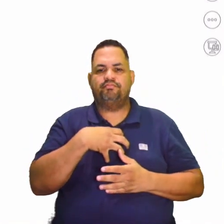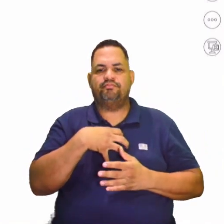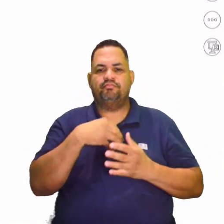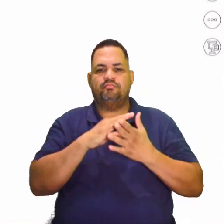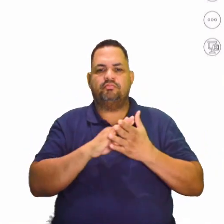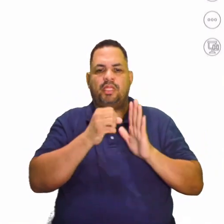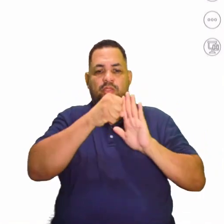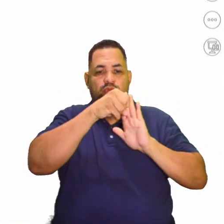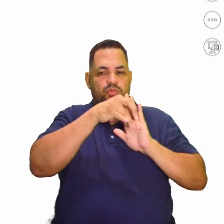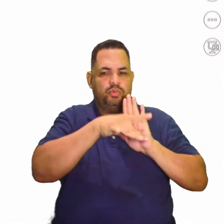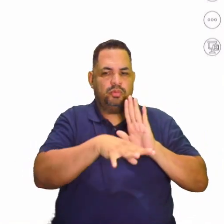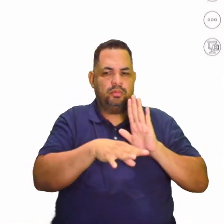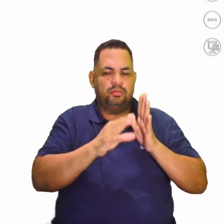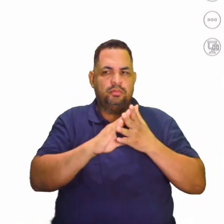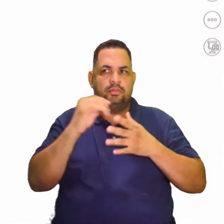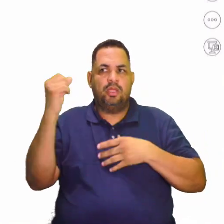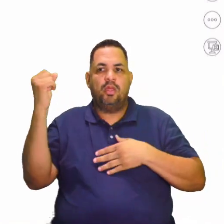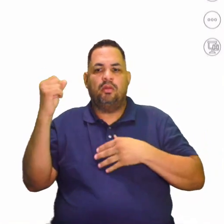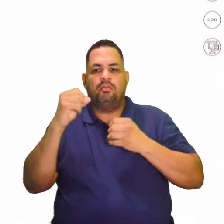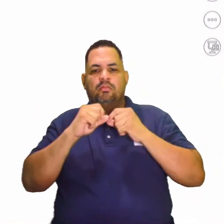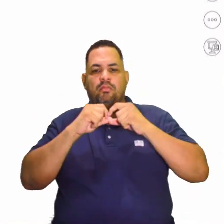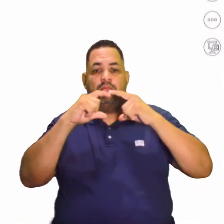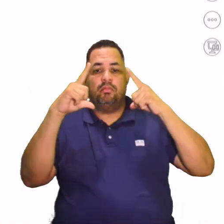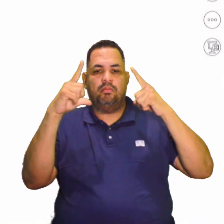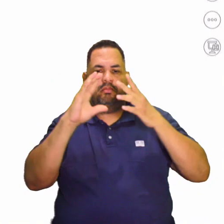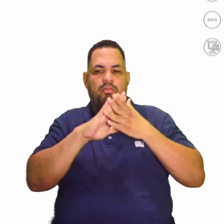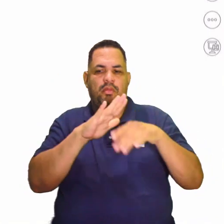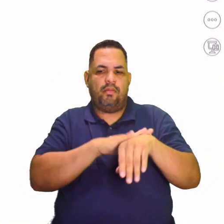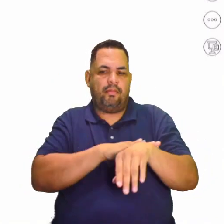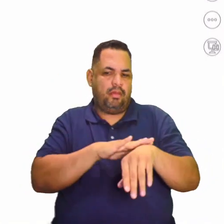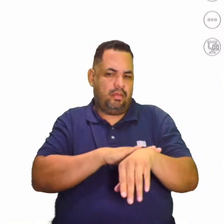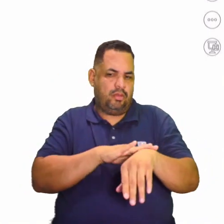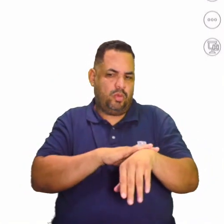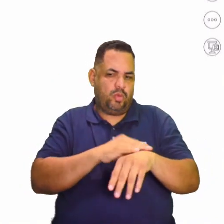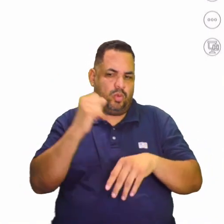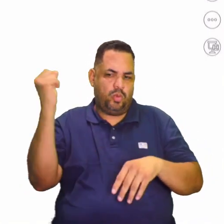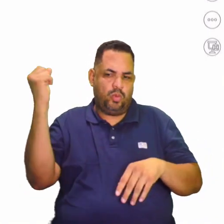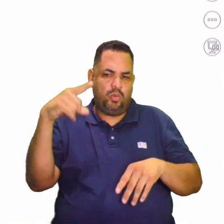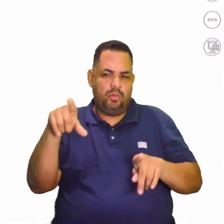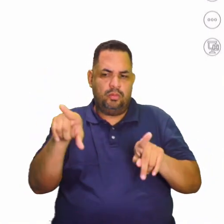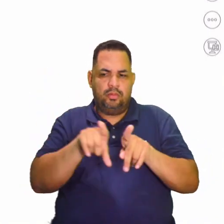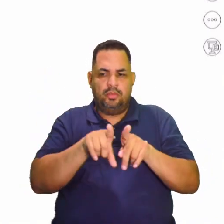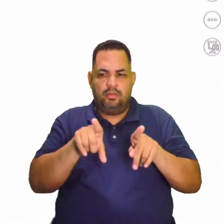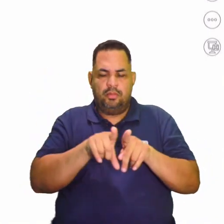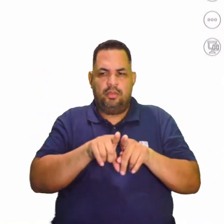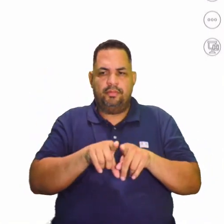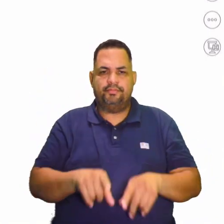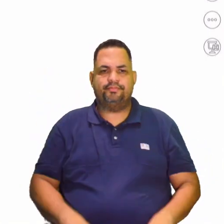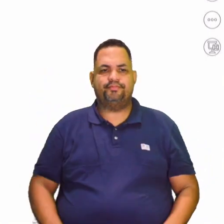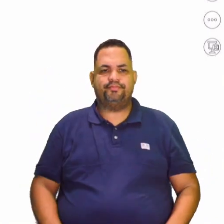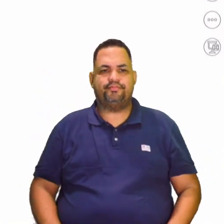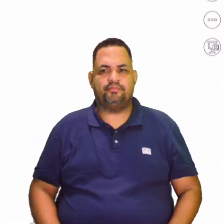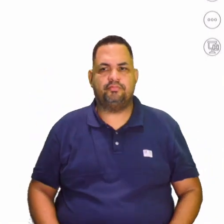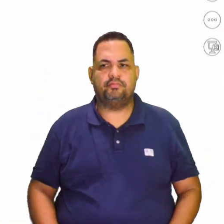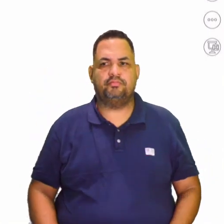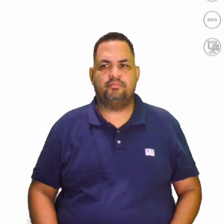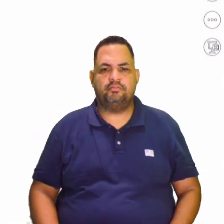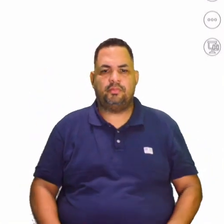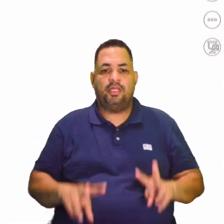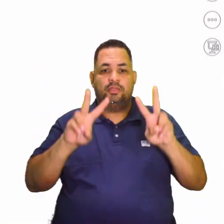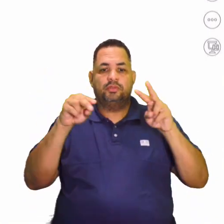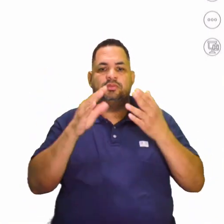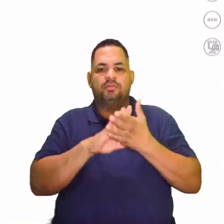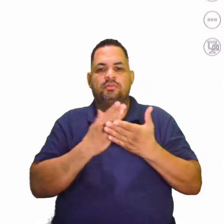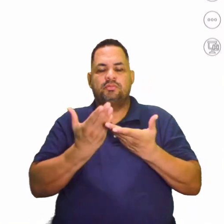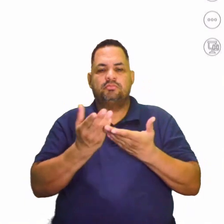de sombra, né? E claridade aos tons da pele. E luz, noção de luz também. Então, foram esses os temas